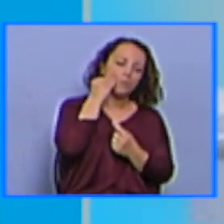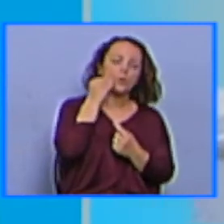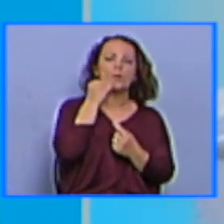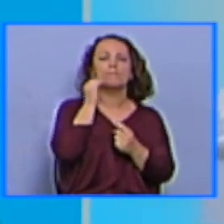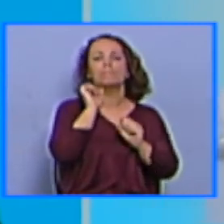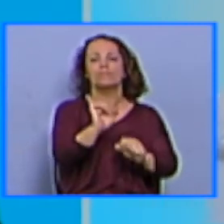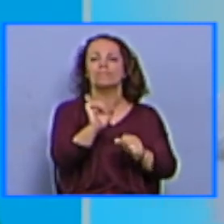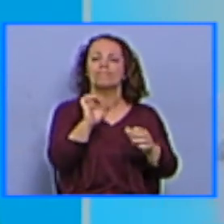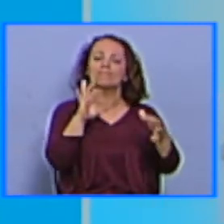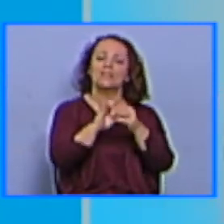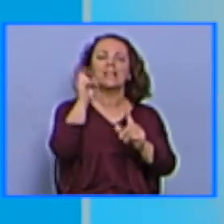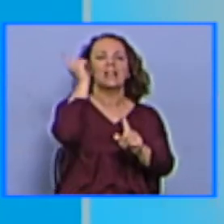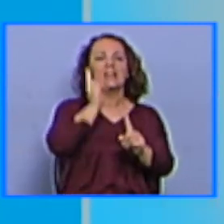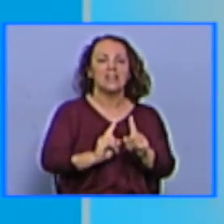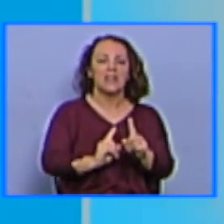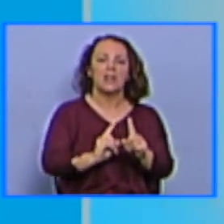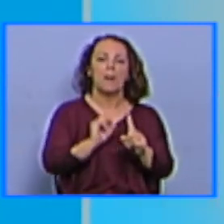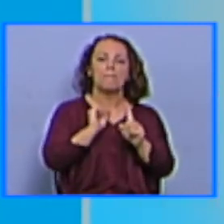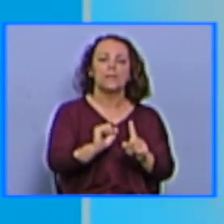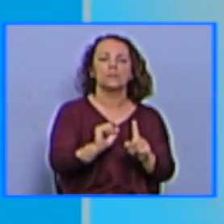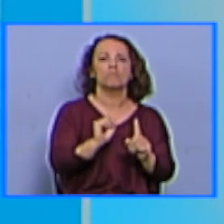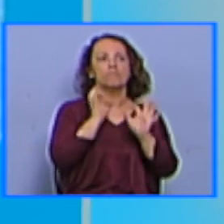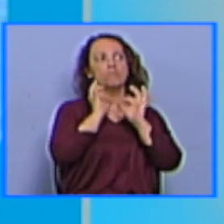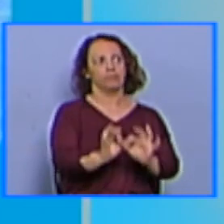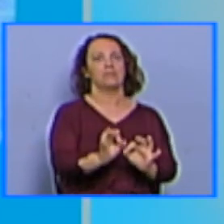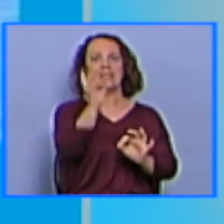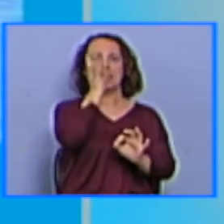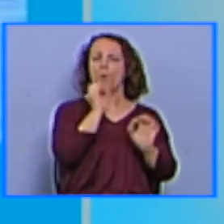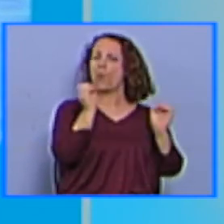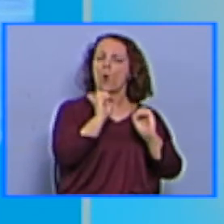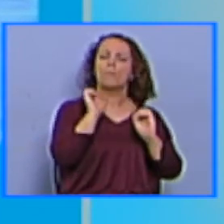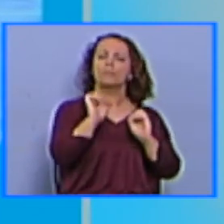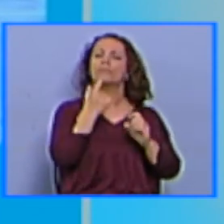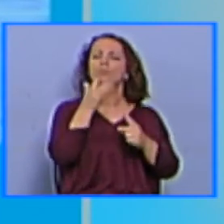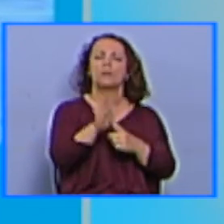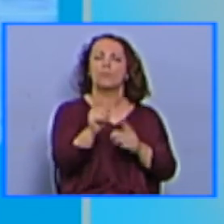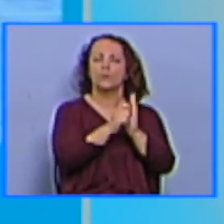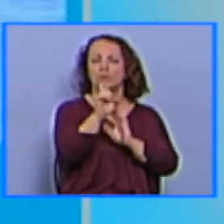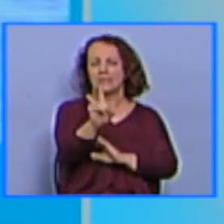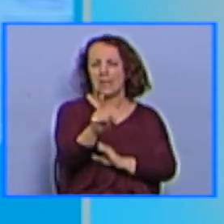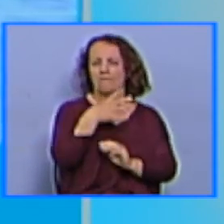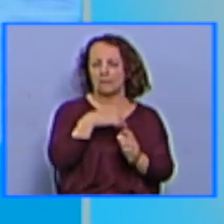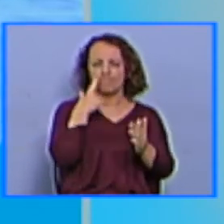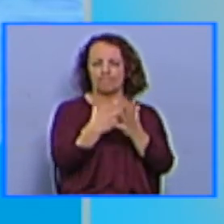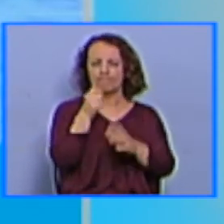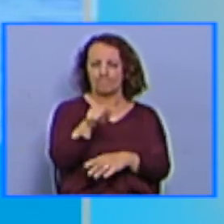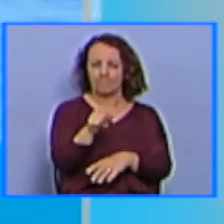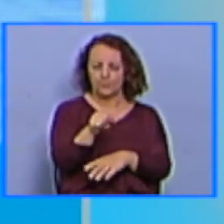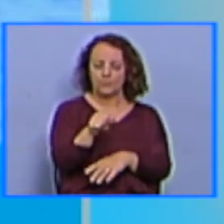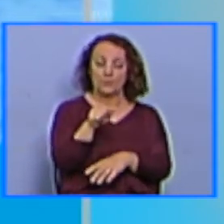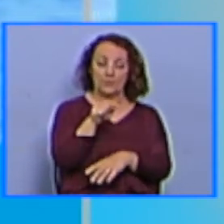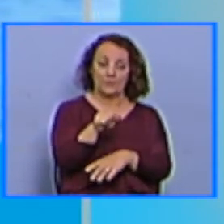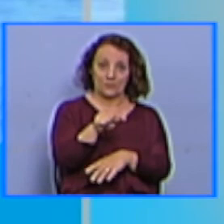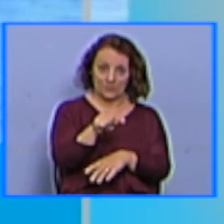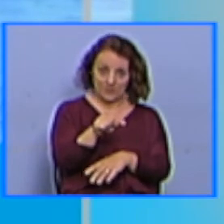são celebrações que não são propriamente a celebração do sacramento. E não diz todos. Quando diz, por exemplo, no ponto 6, eu gostava de destacar isso. A celebração